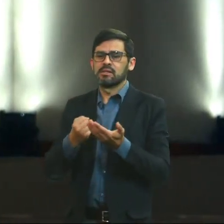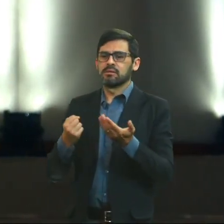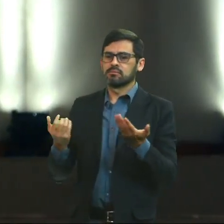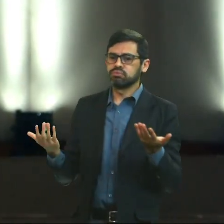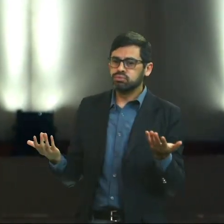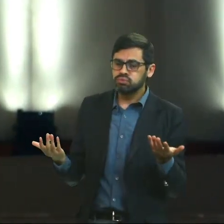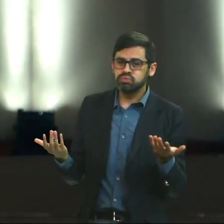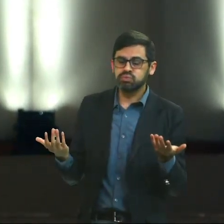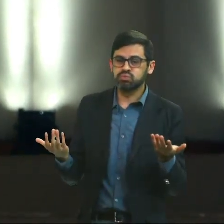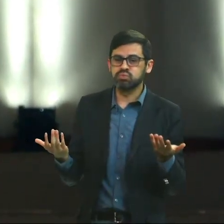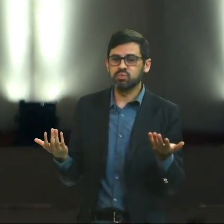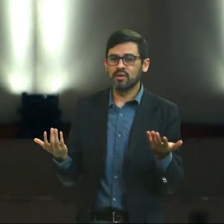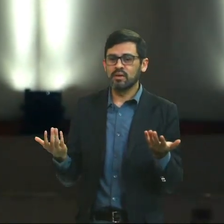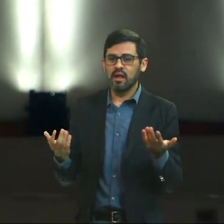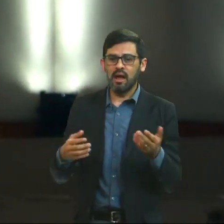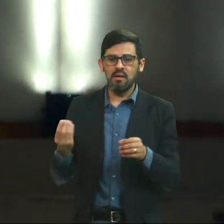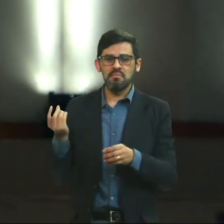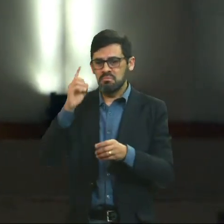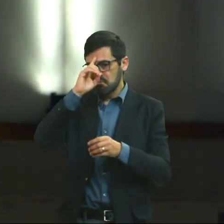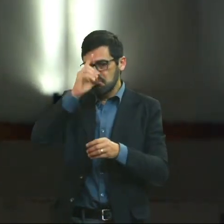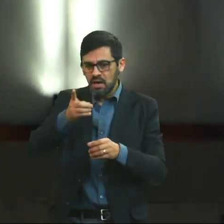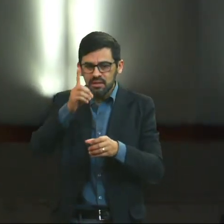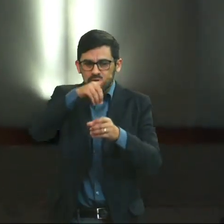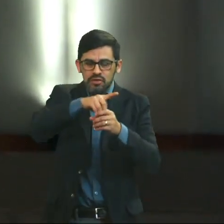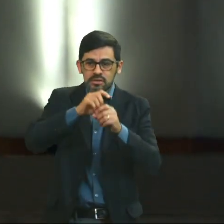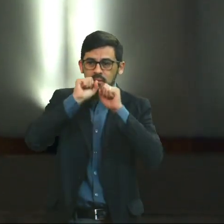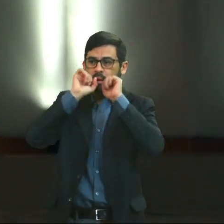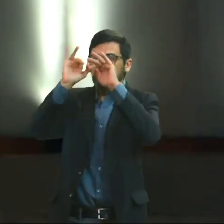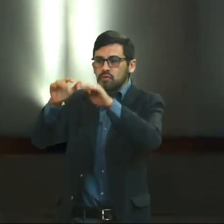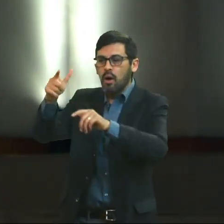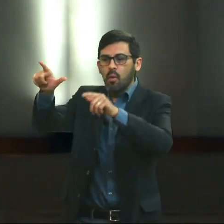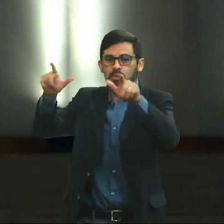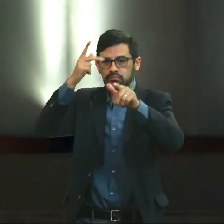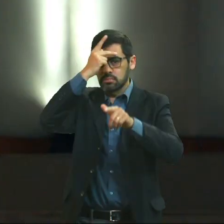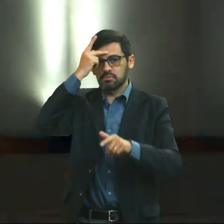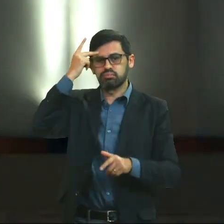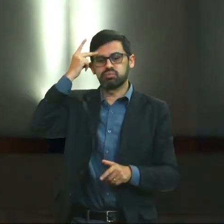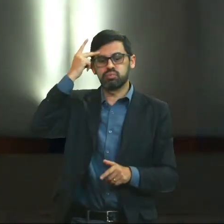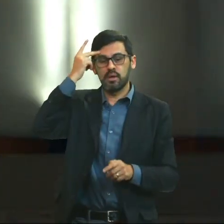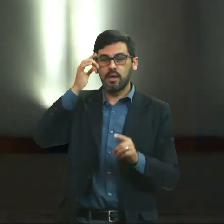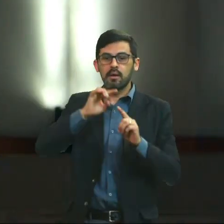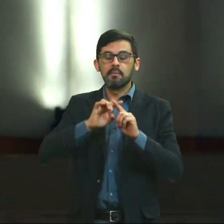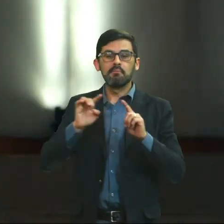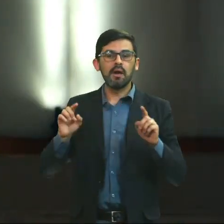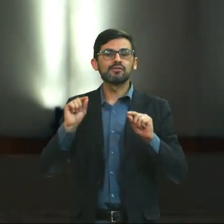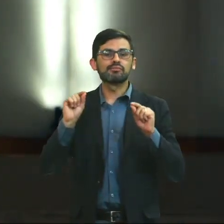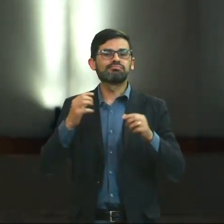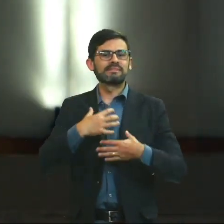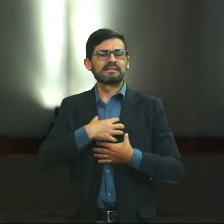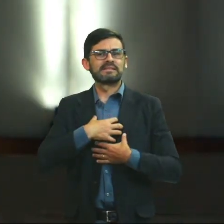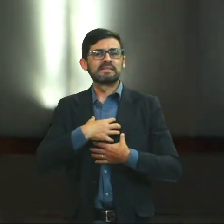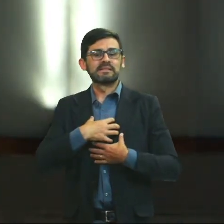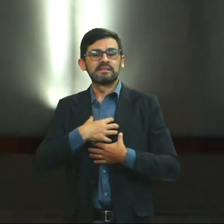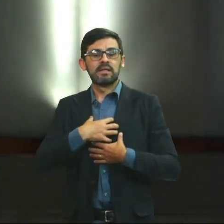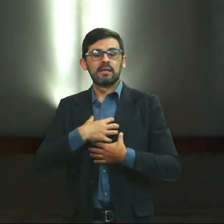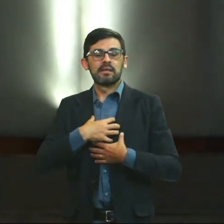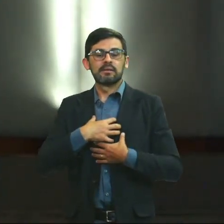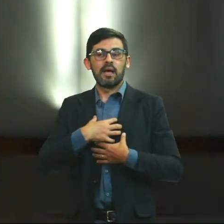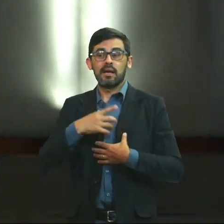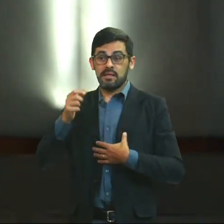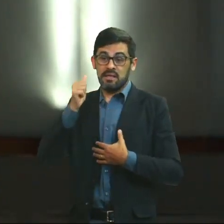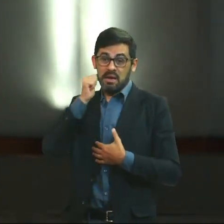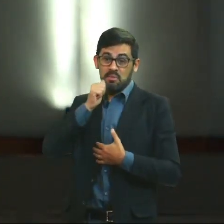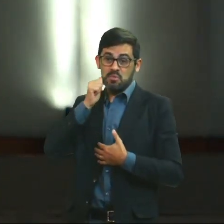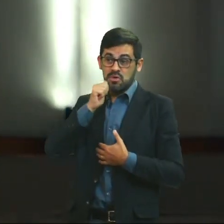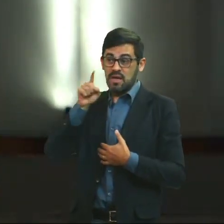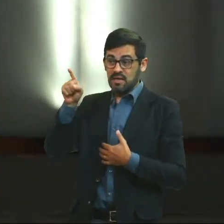irmão, e manda dar o dízimo e manda abençoar os outros. Mas sabe o que me incomoda? A dona Silma,